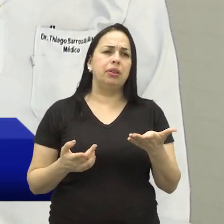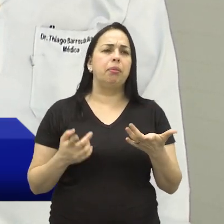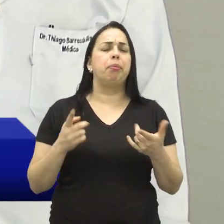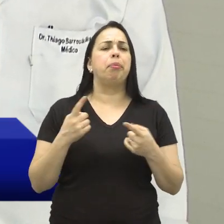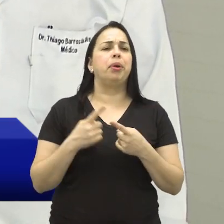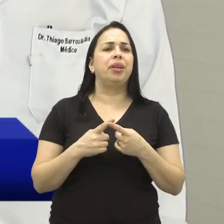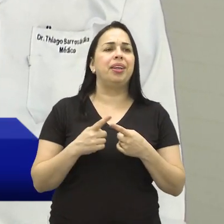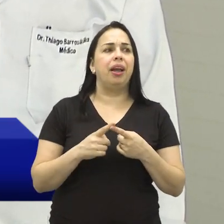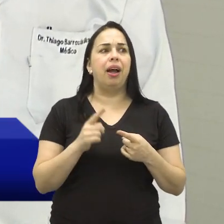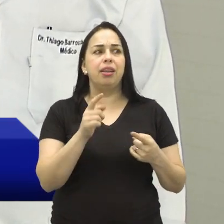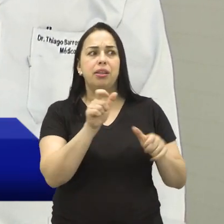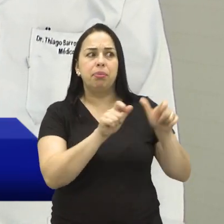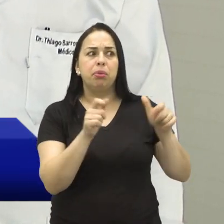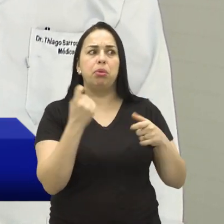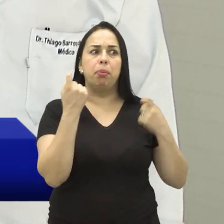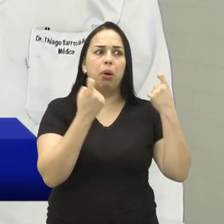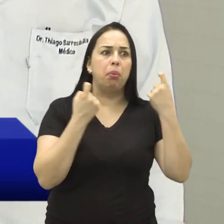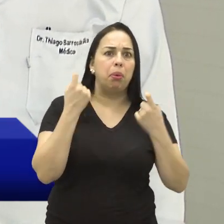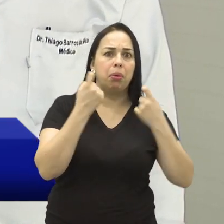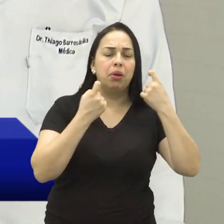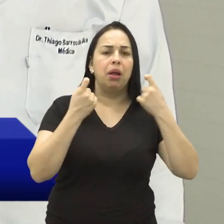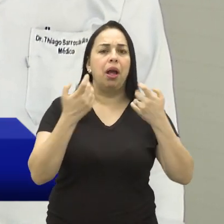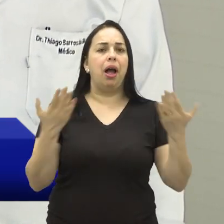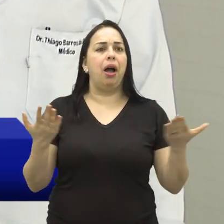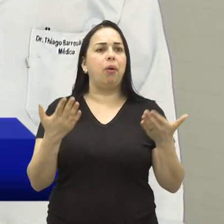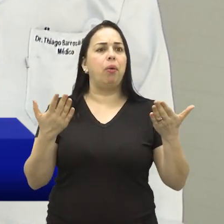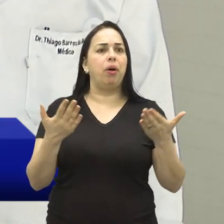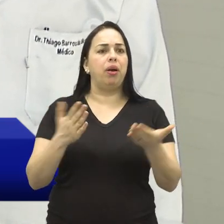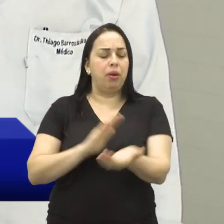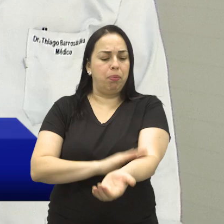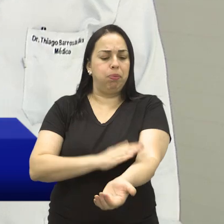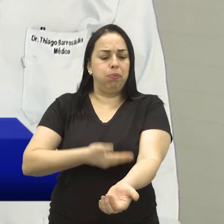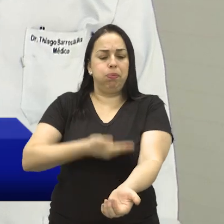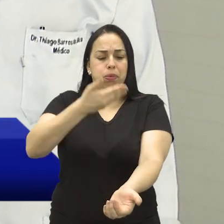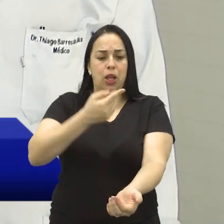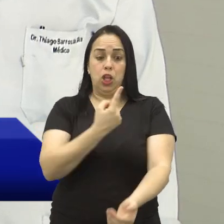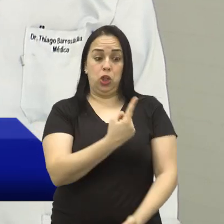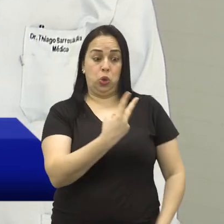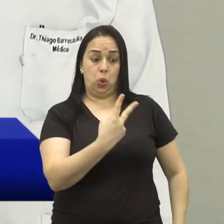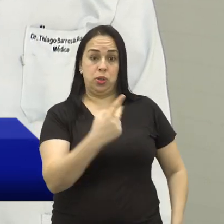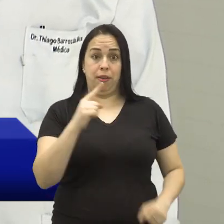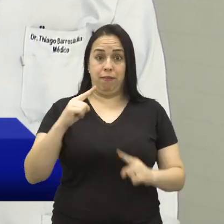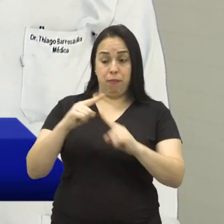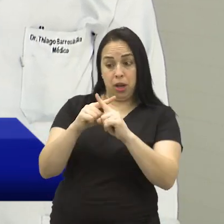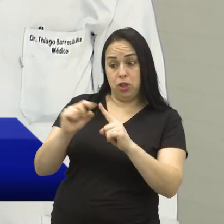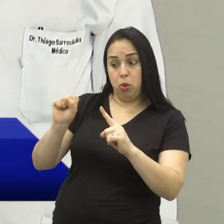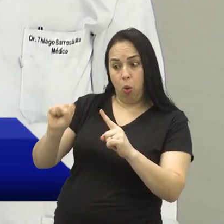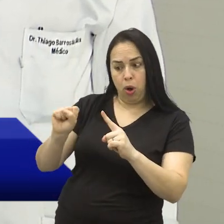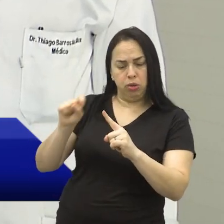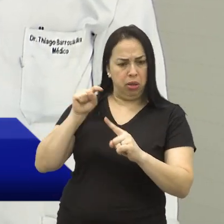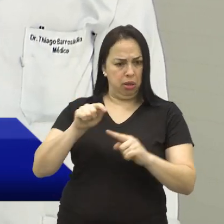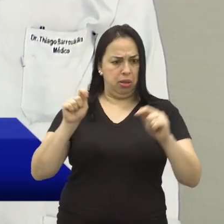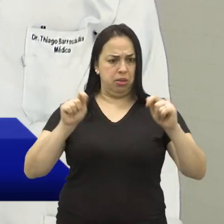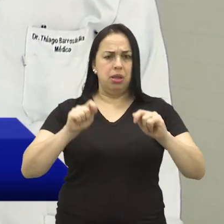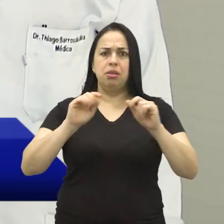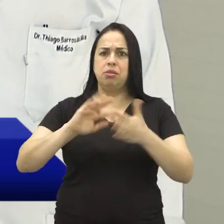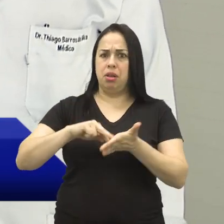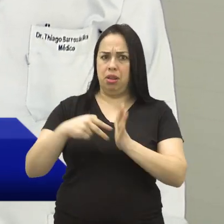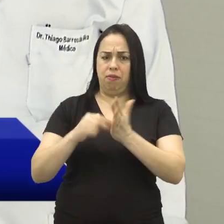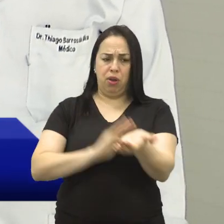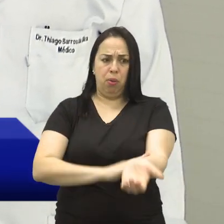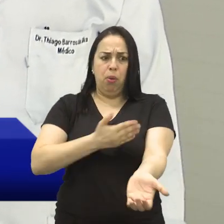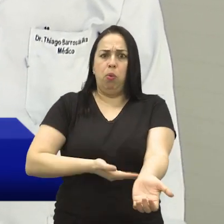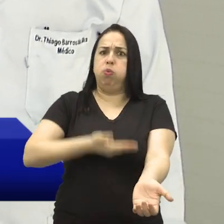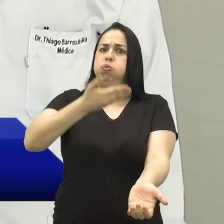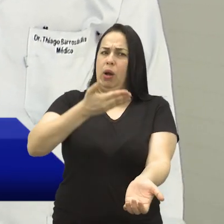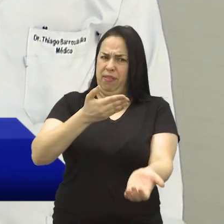que preocupou muitas pessoas, né? Foi dito que agora a pressão 12/8 pode ser considerada já hipertensão.